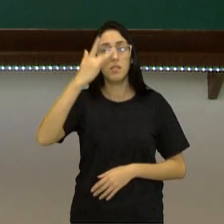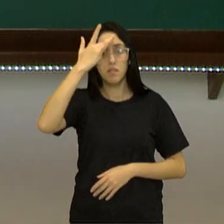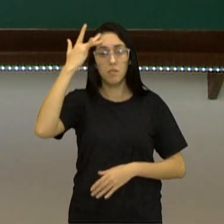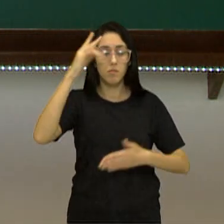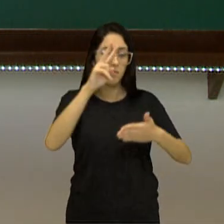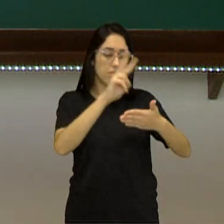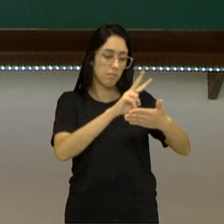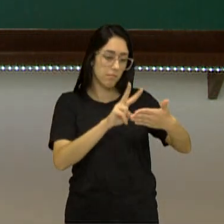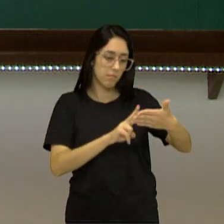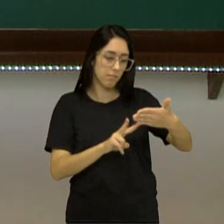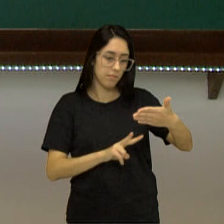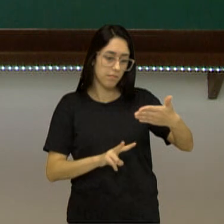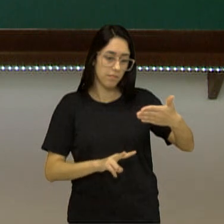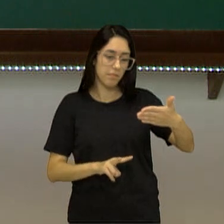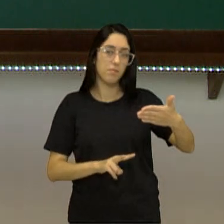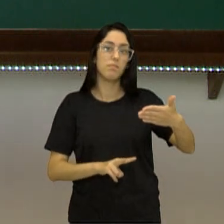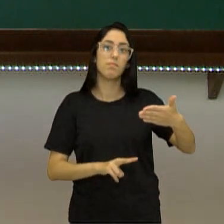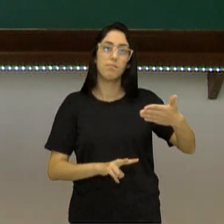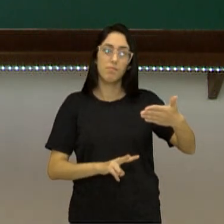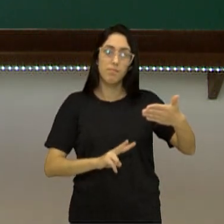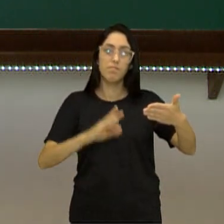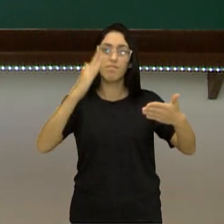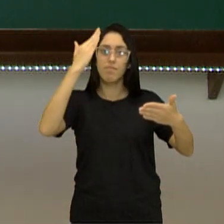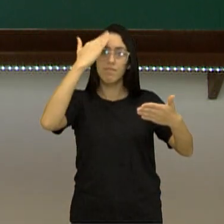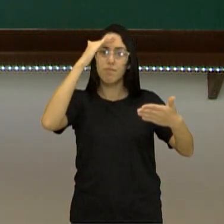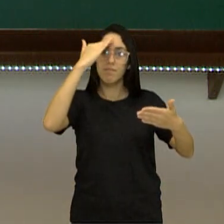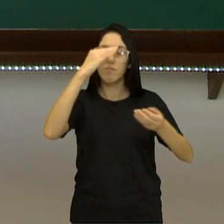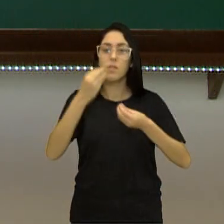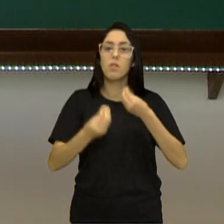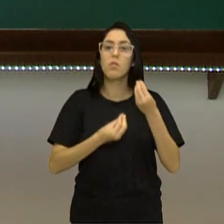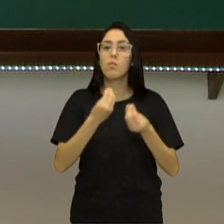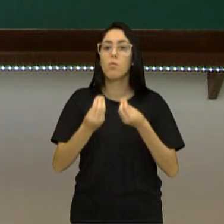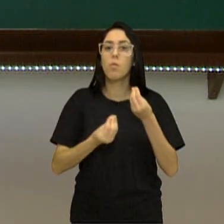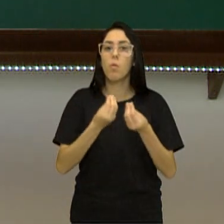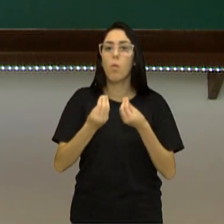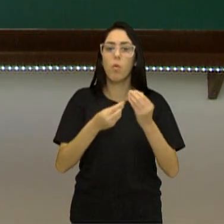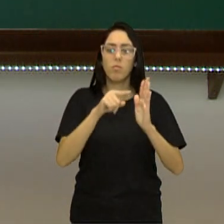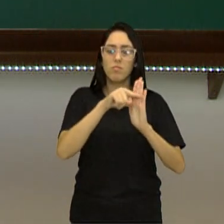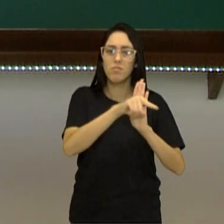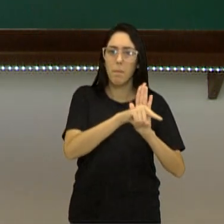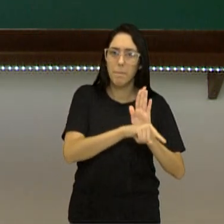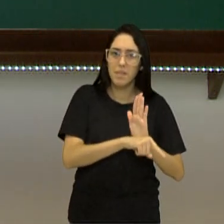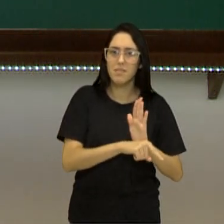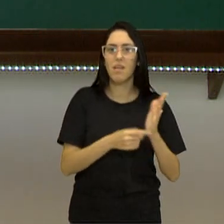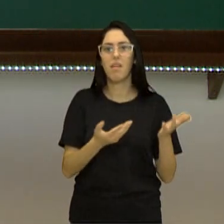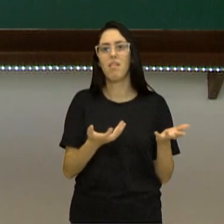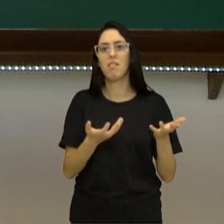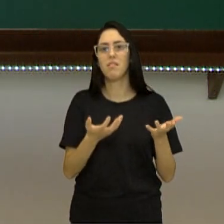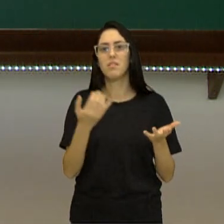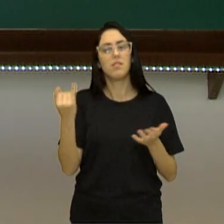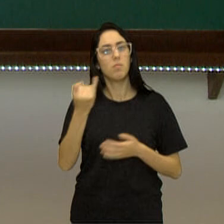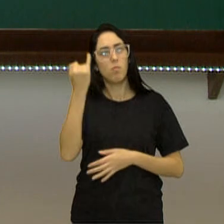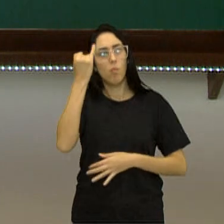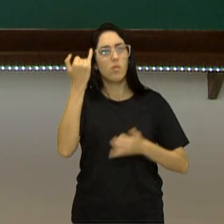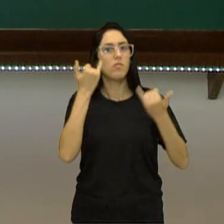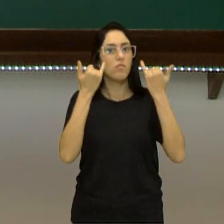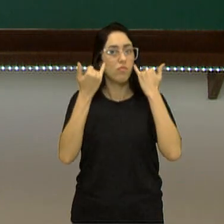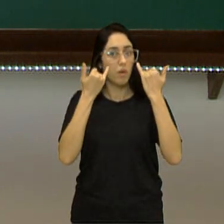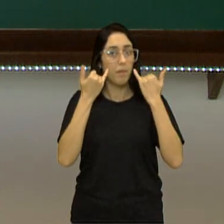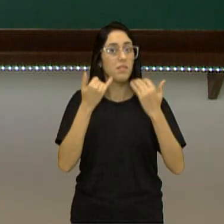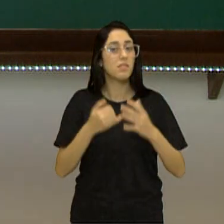pessoa que está consultando, a fazer a sua pesquisa, a obter a informação.